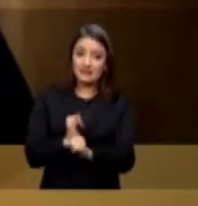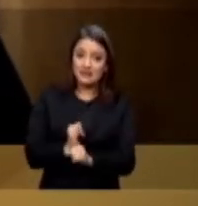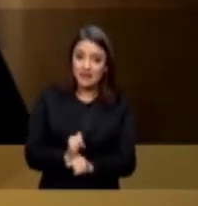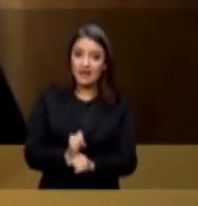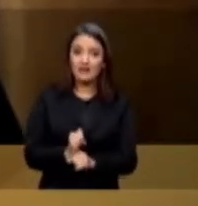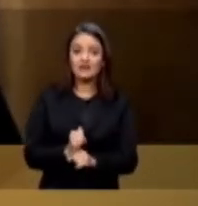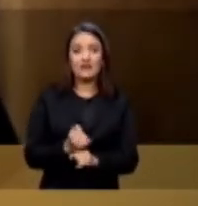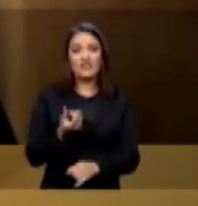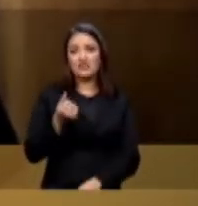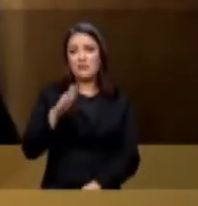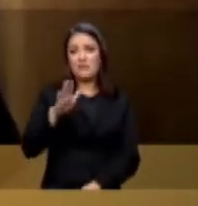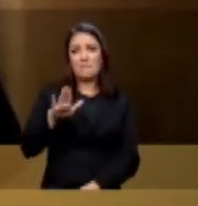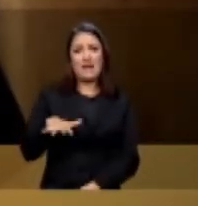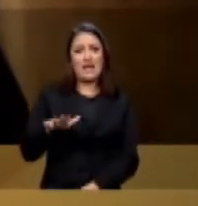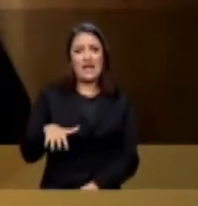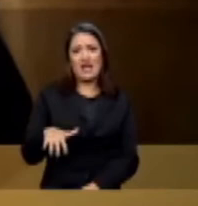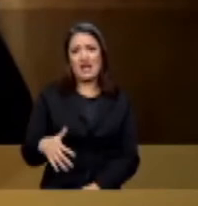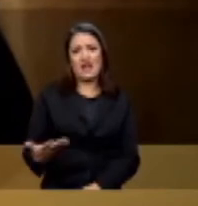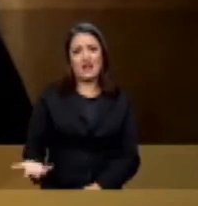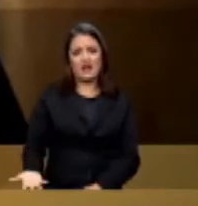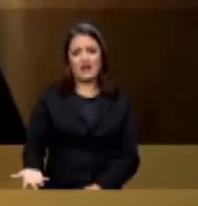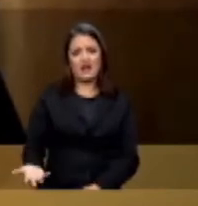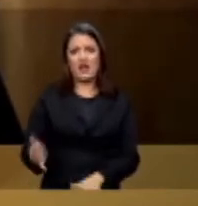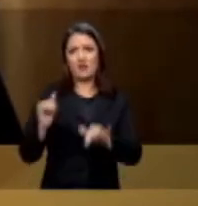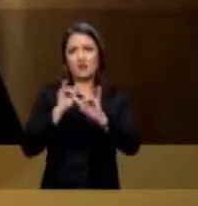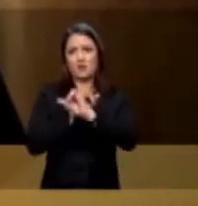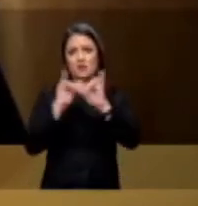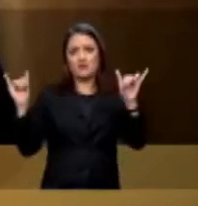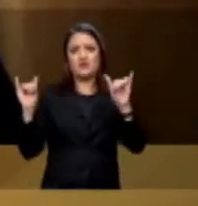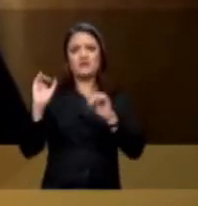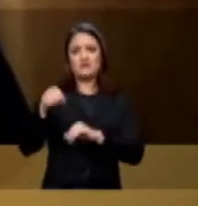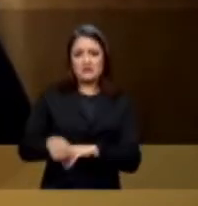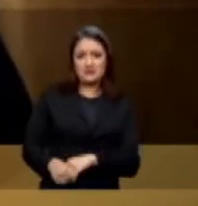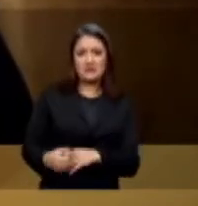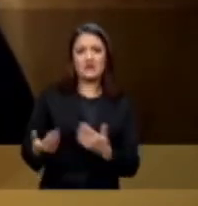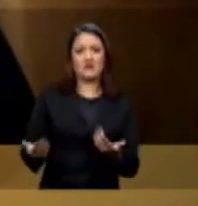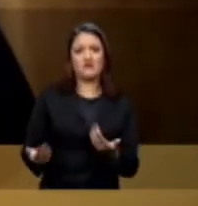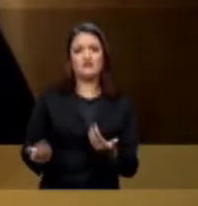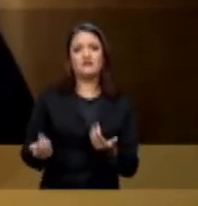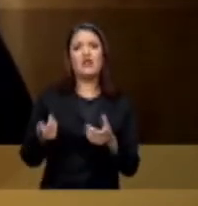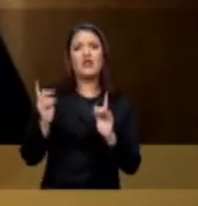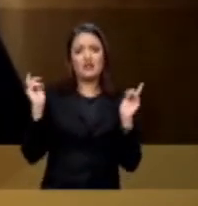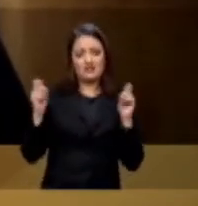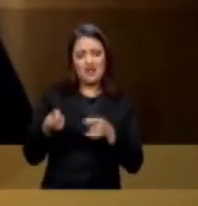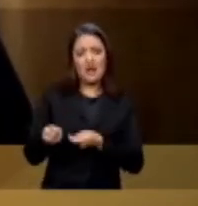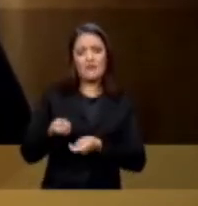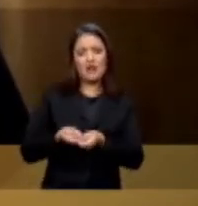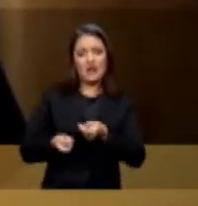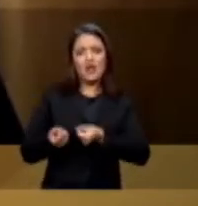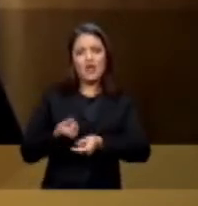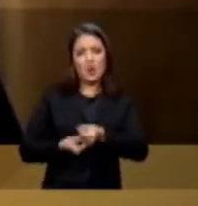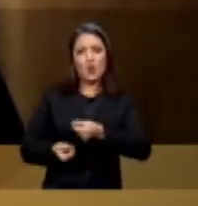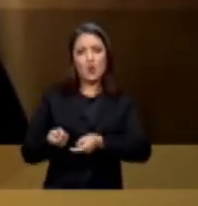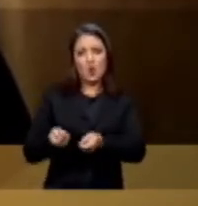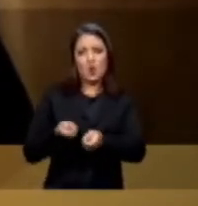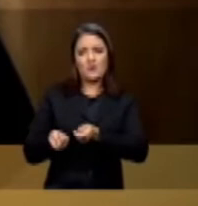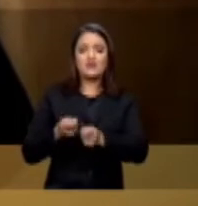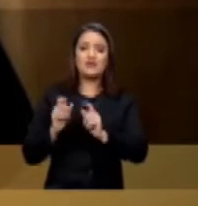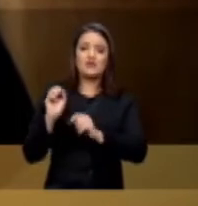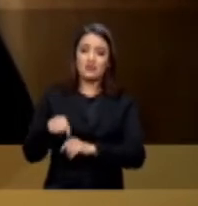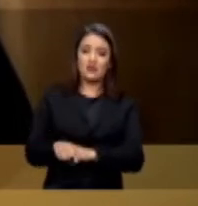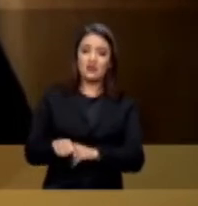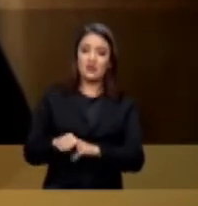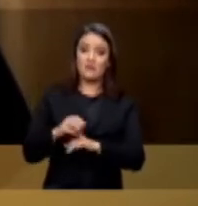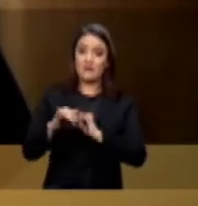pouco para se anunciar. É um meio econômico, de bela economicidade. A